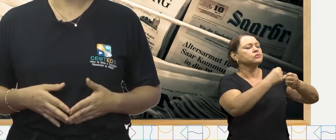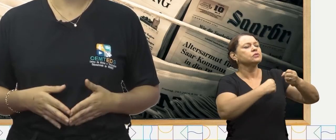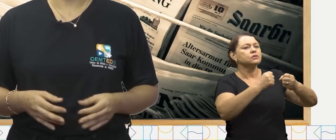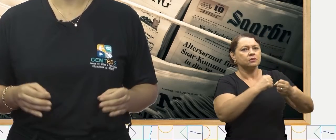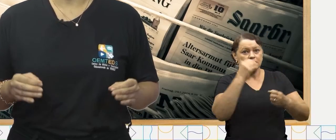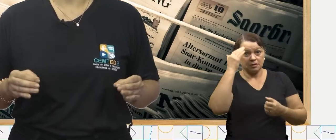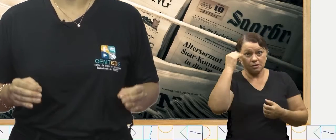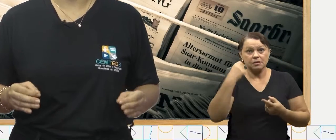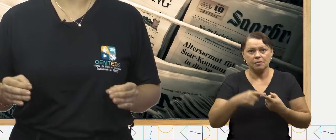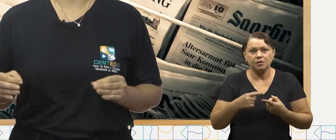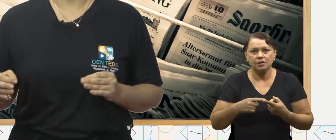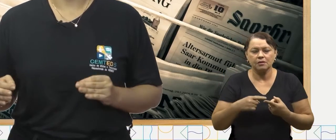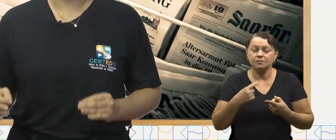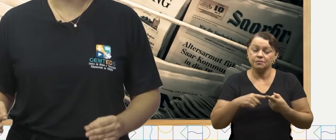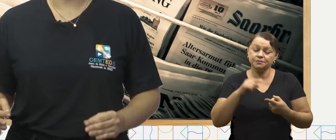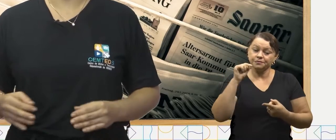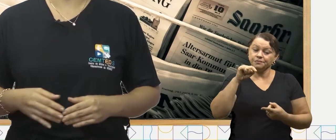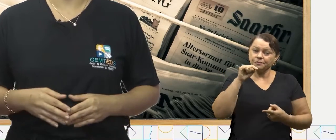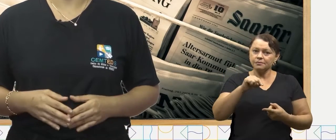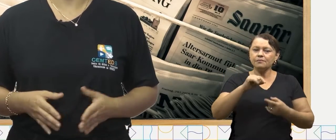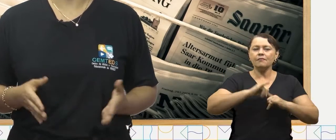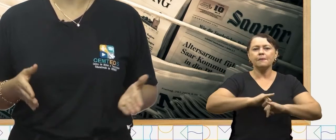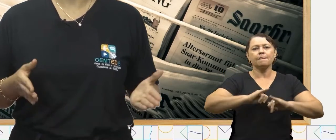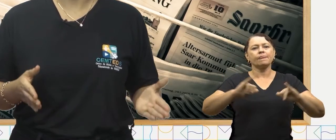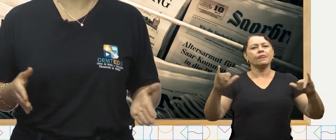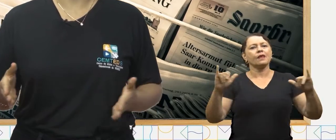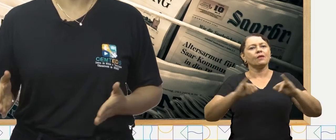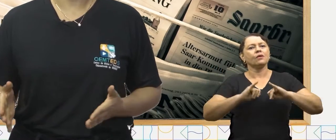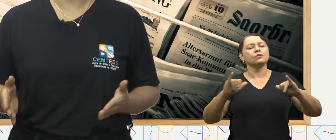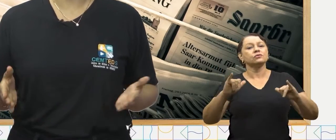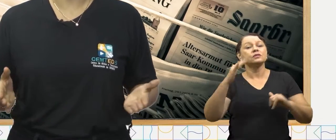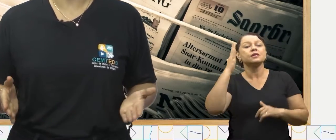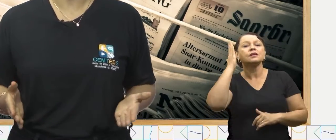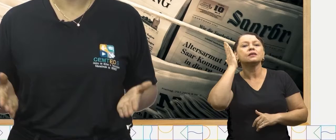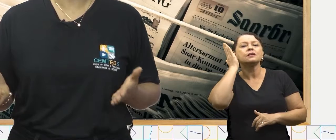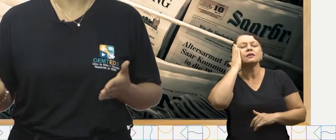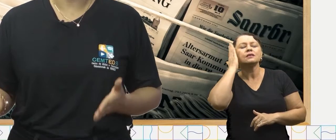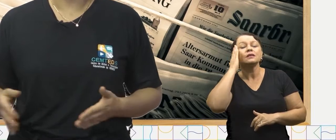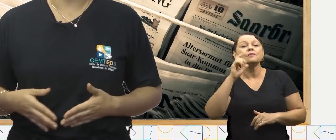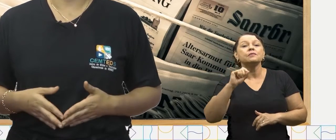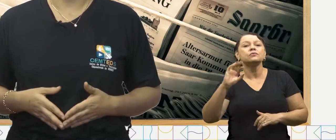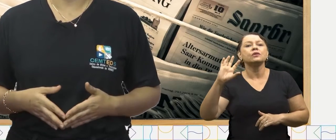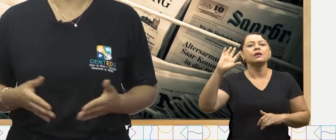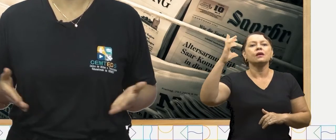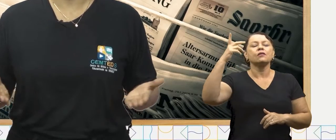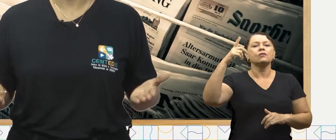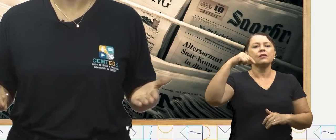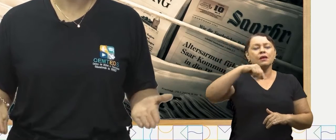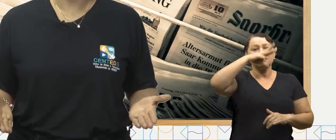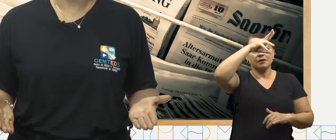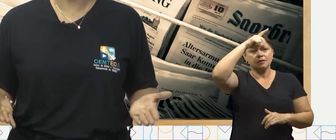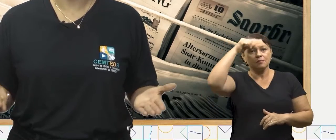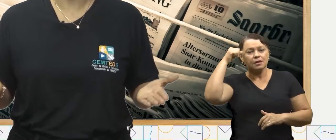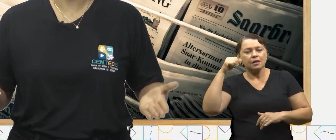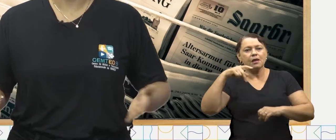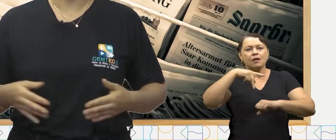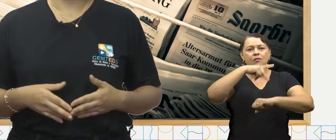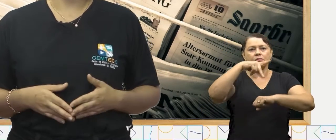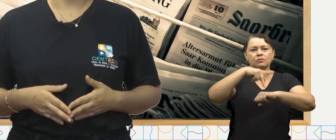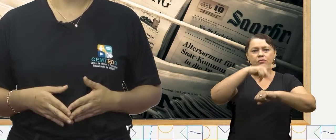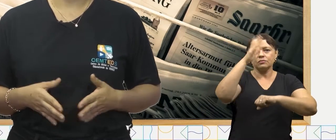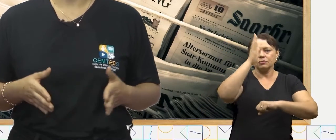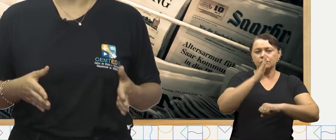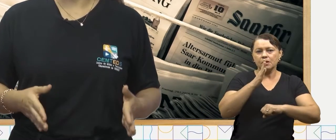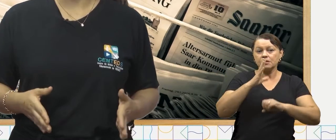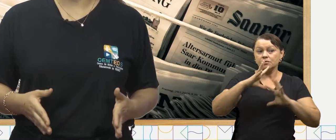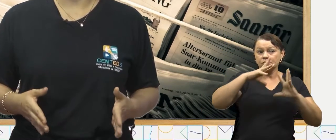Sabe por quê? Porque é através das notícias que sabemos o que ocorre na nossa cidade, país e